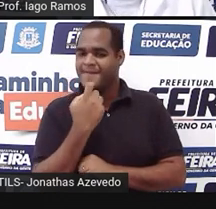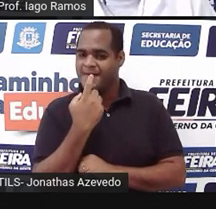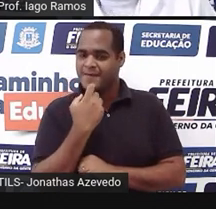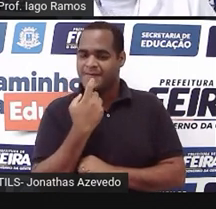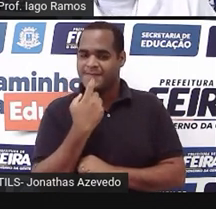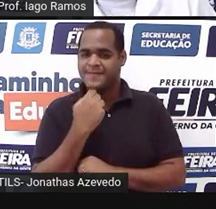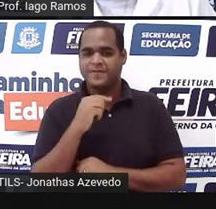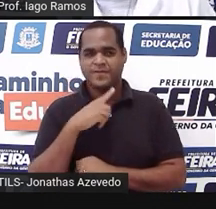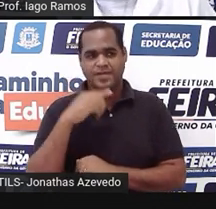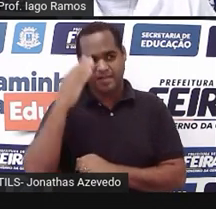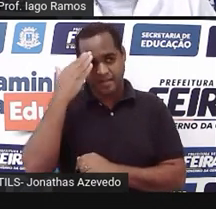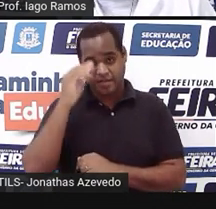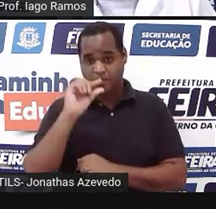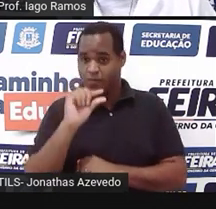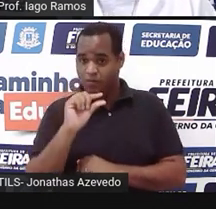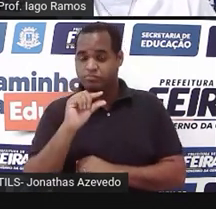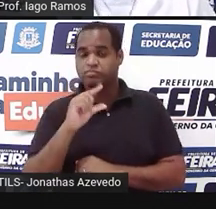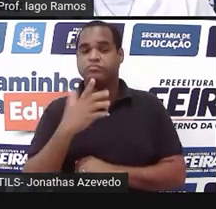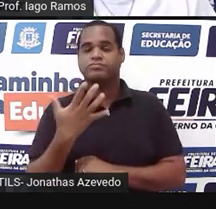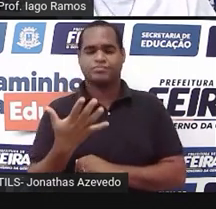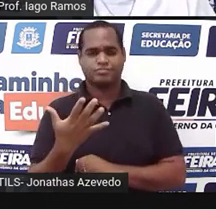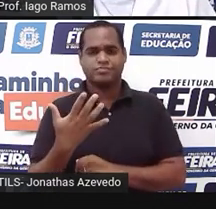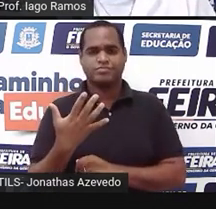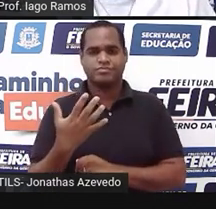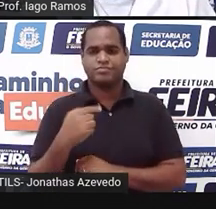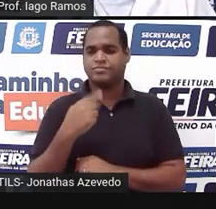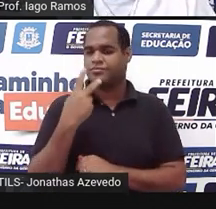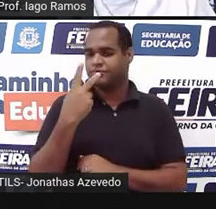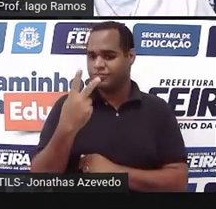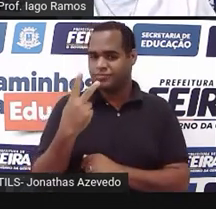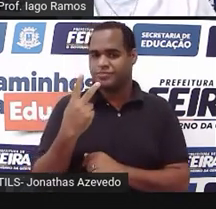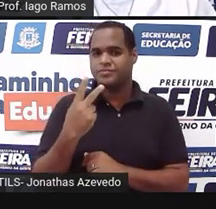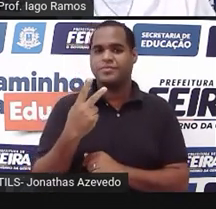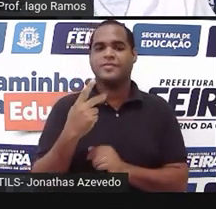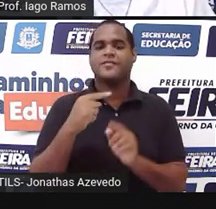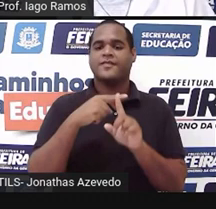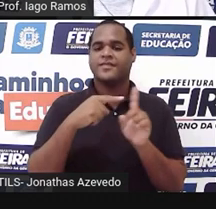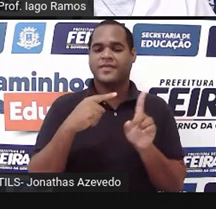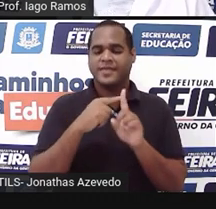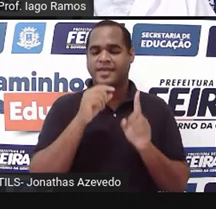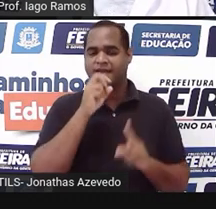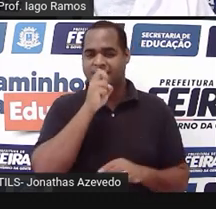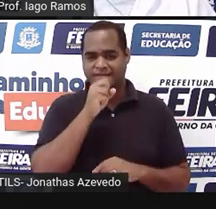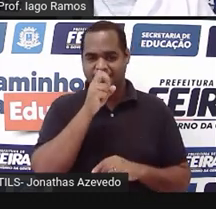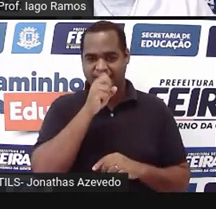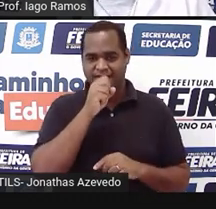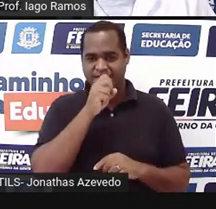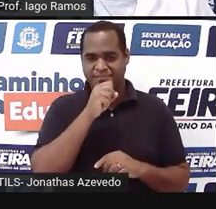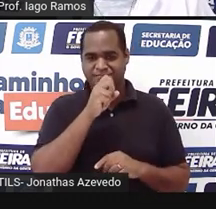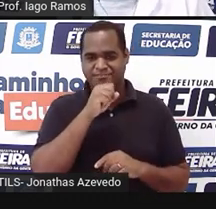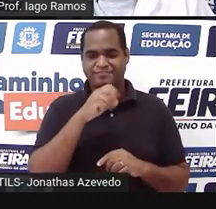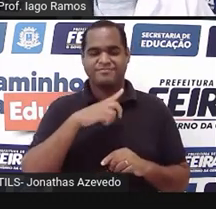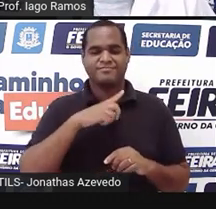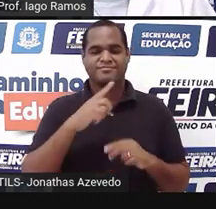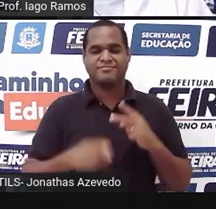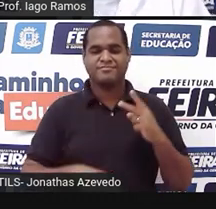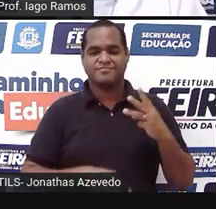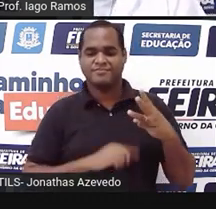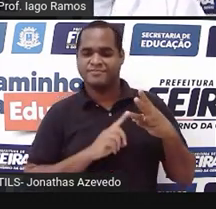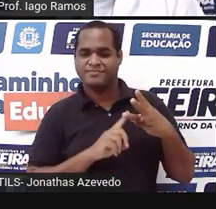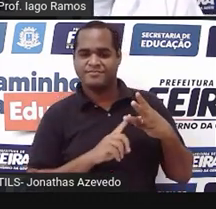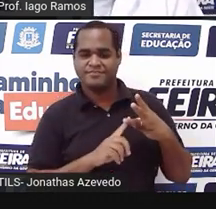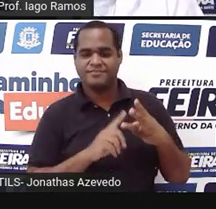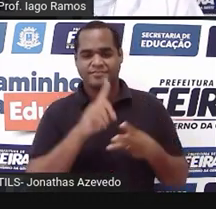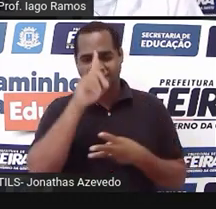vermelho e você entendeu pouca coisa até aqui número dois é laranja eu vou sem entender o metade das coisas até aqui